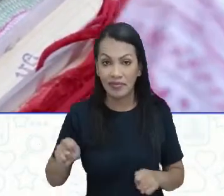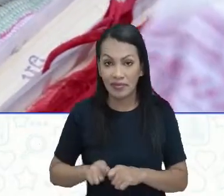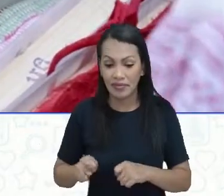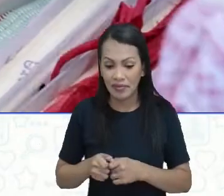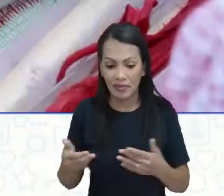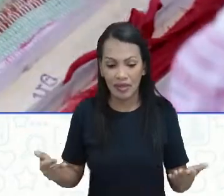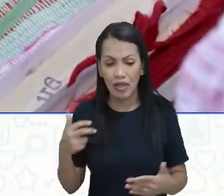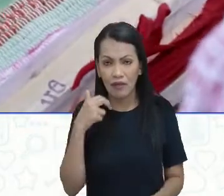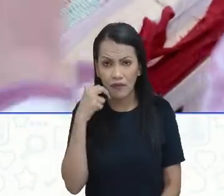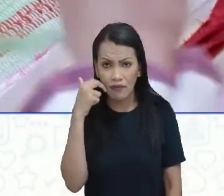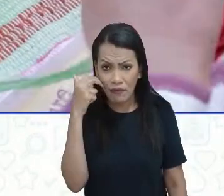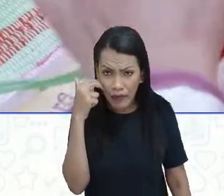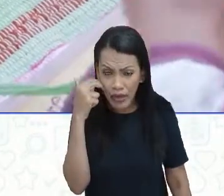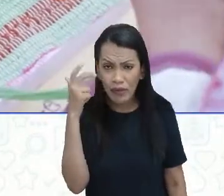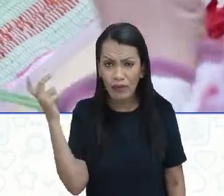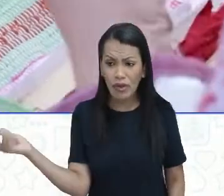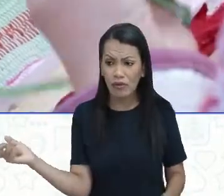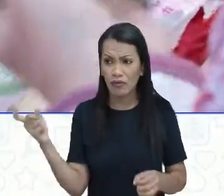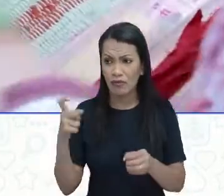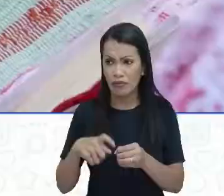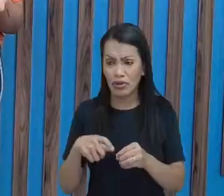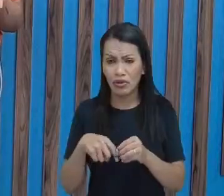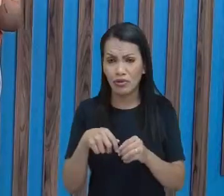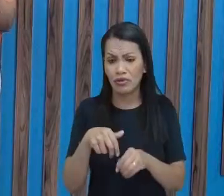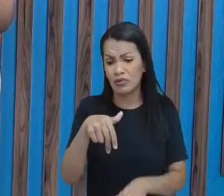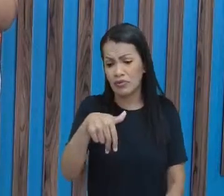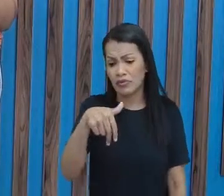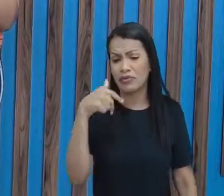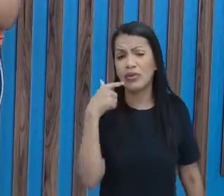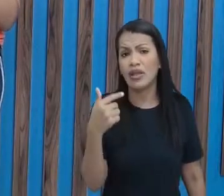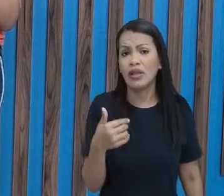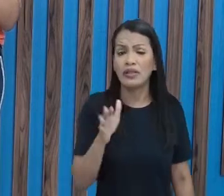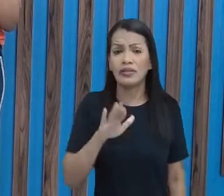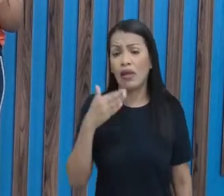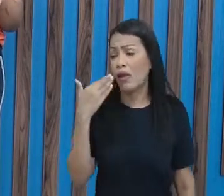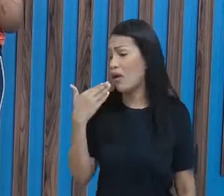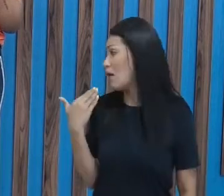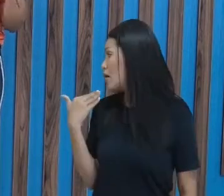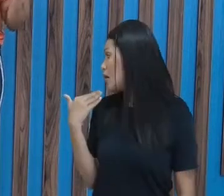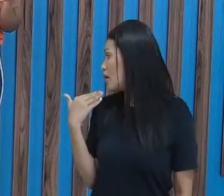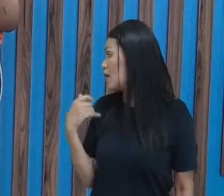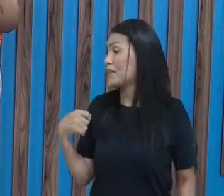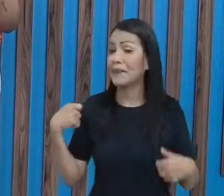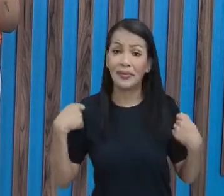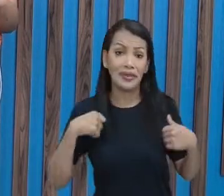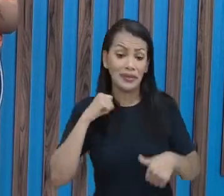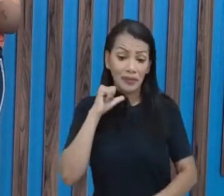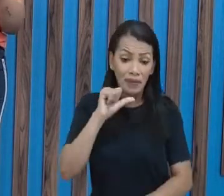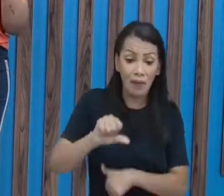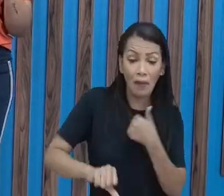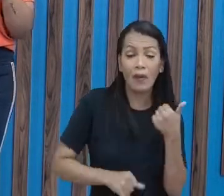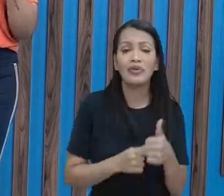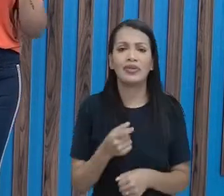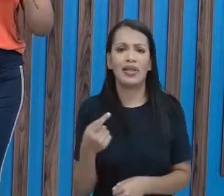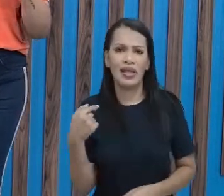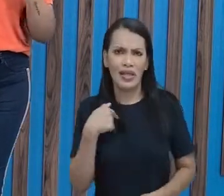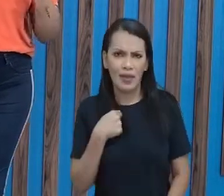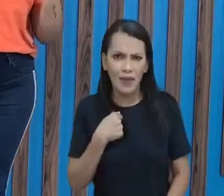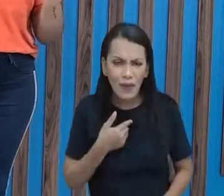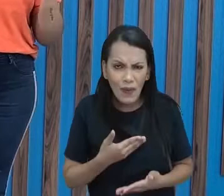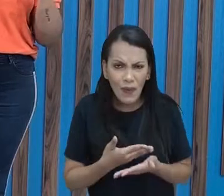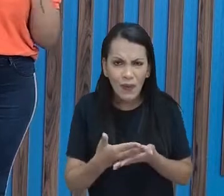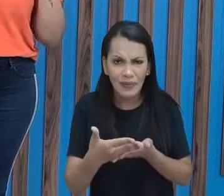vergonha em voltar, dar 2 passinhos para trás, dizer, opa, eu preciso fazer alterações aqui para eu ir atrás